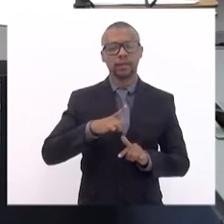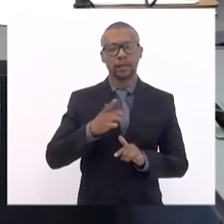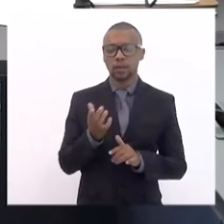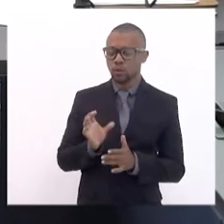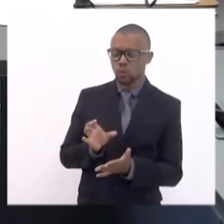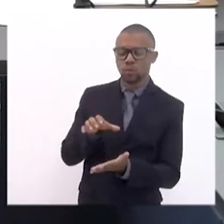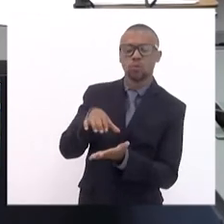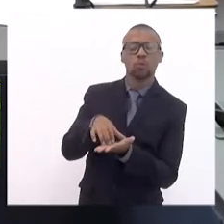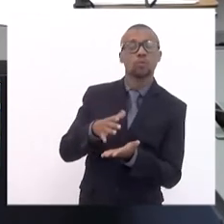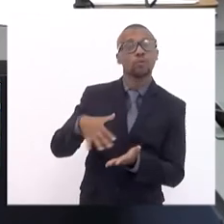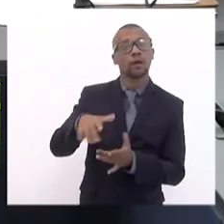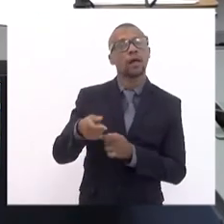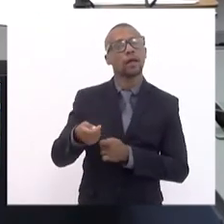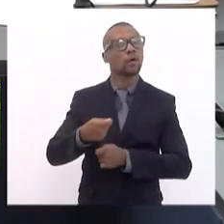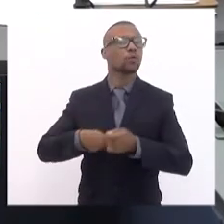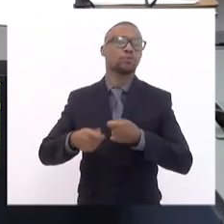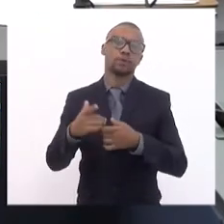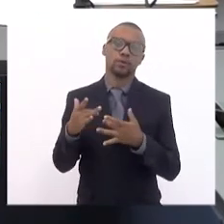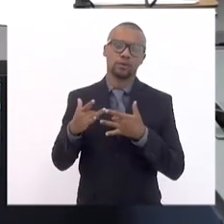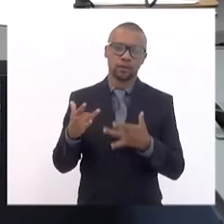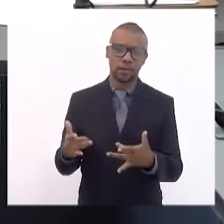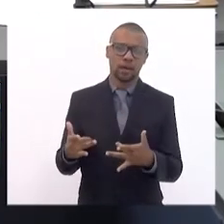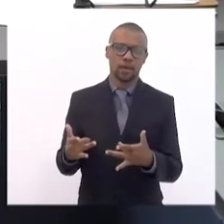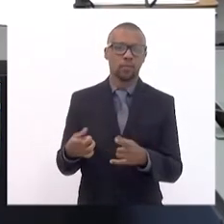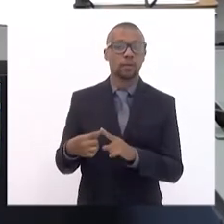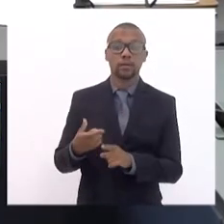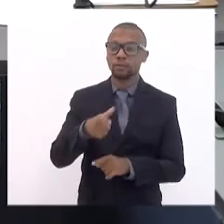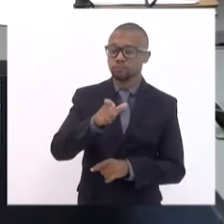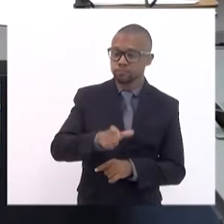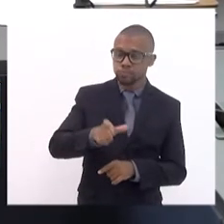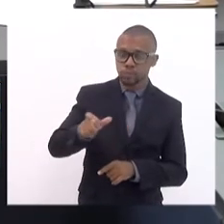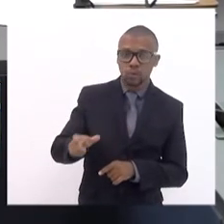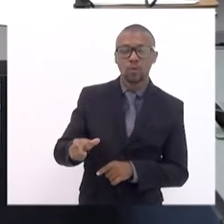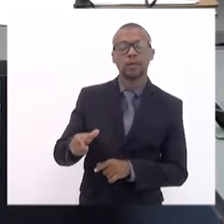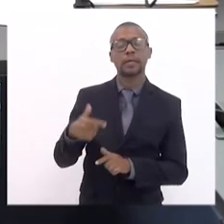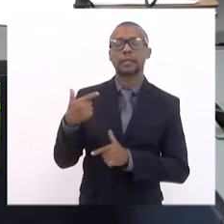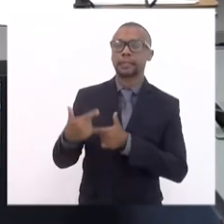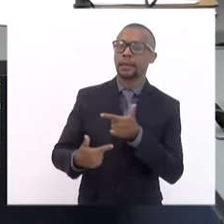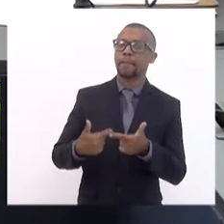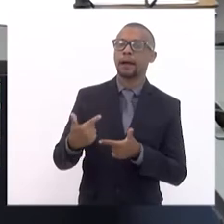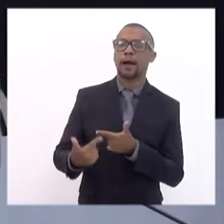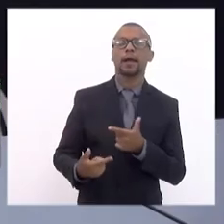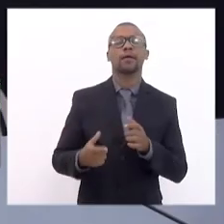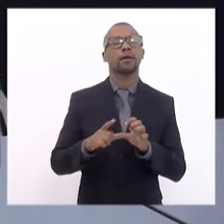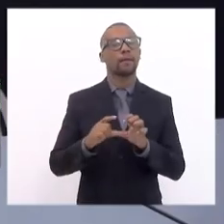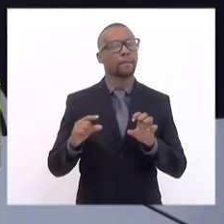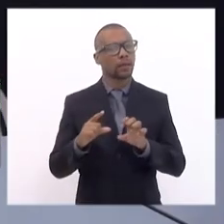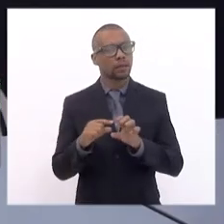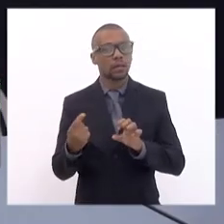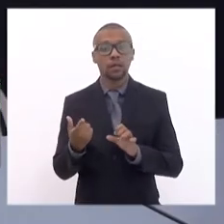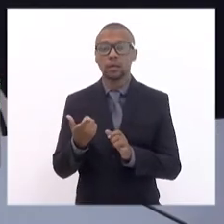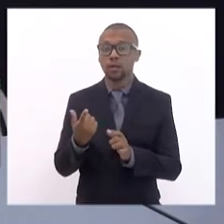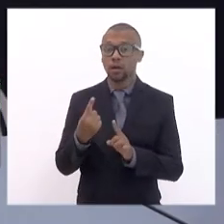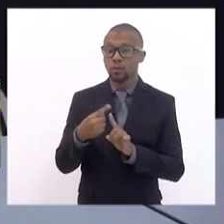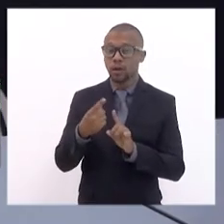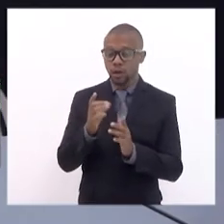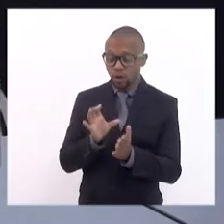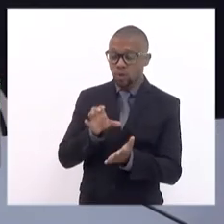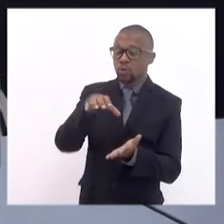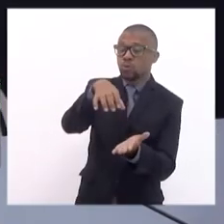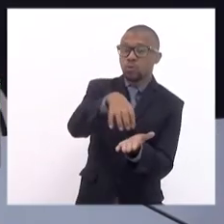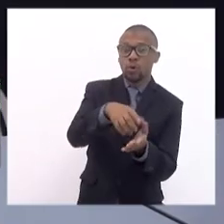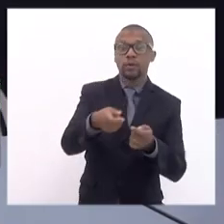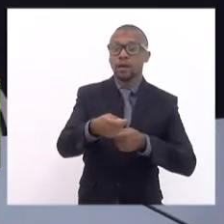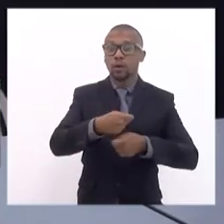da economia solidária, porque, né, são trabalhadores e trabalhadoras que empreendem nesse setor. Na, né, verdade, hoje já o núcleo da economia solidária já existe hoje dentro da